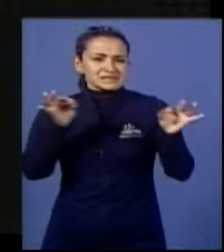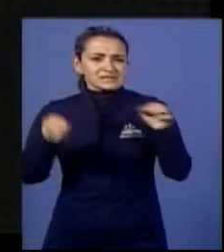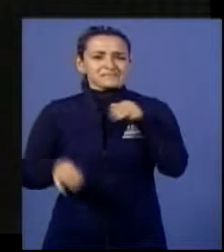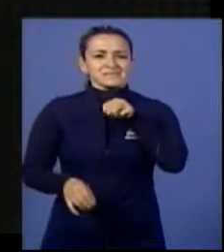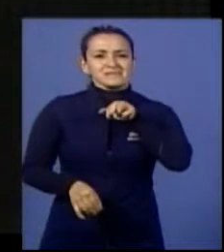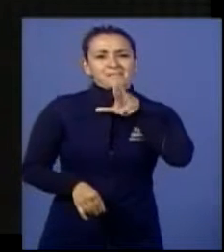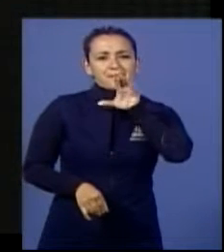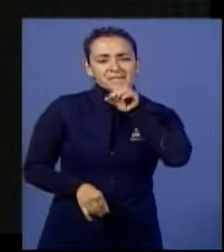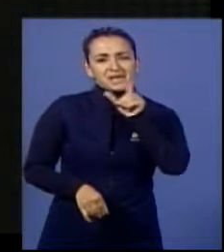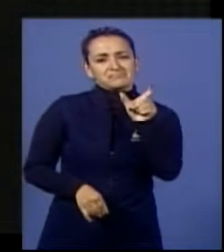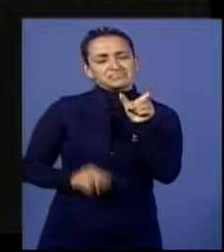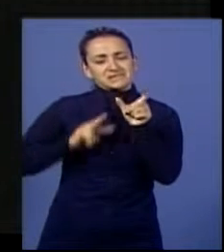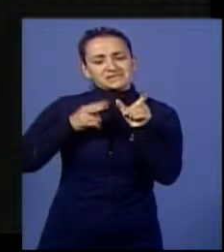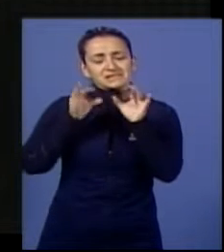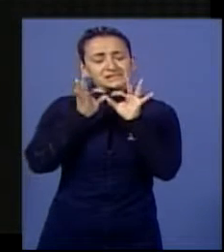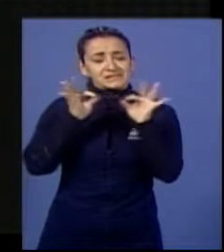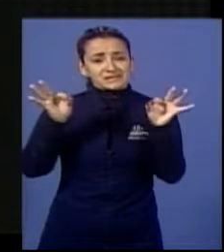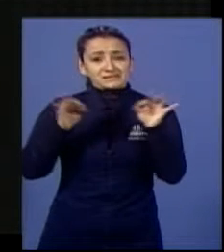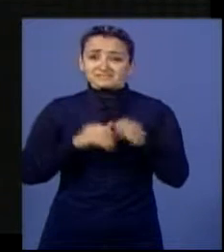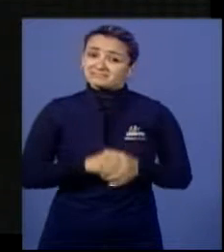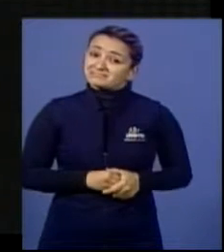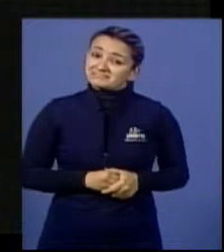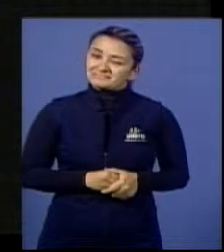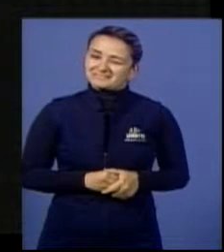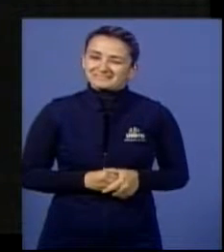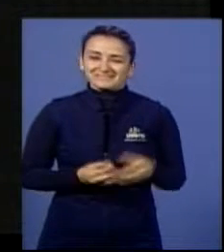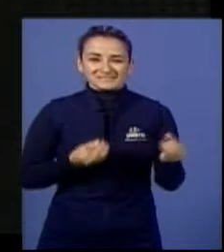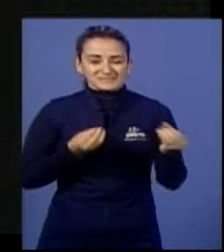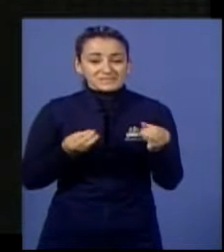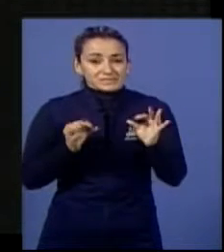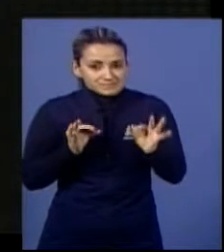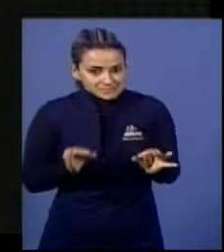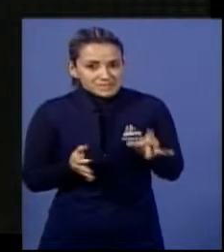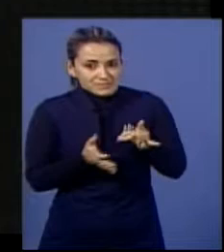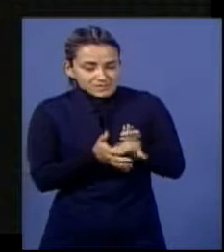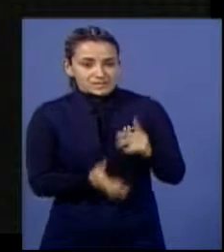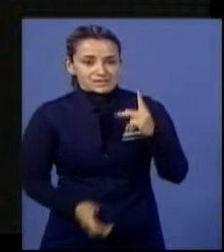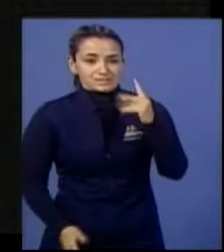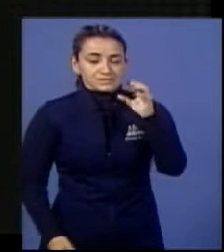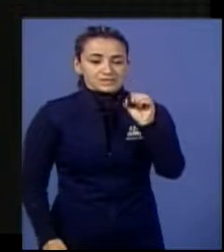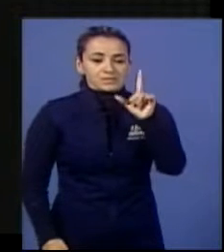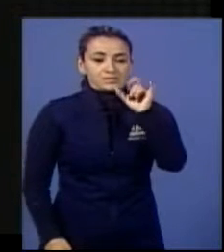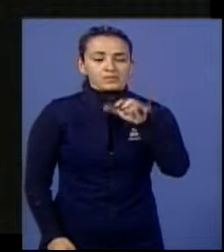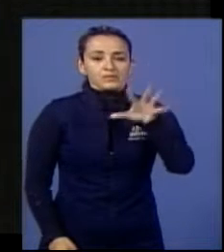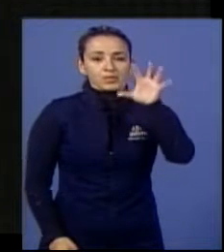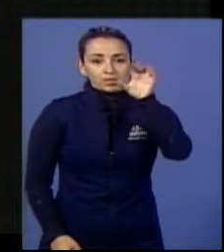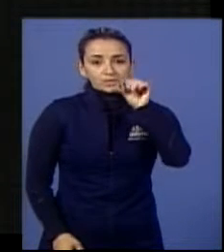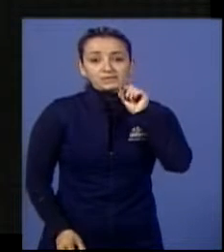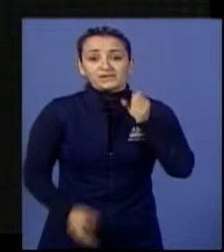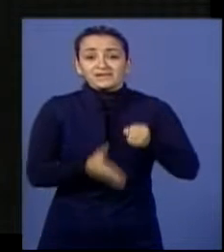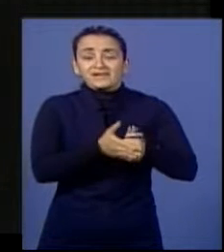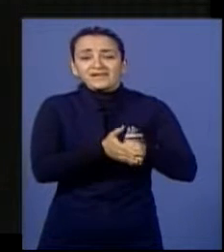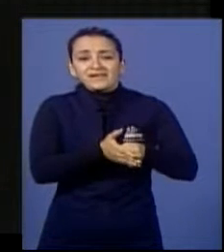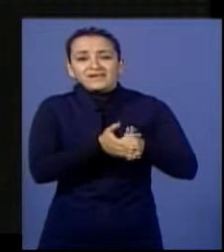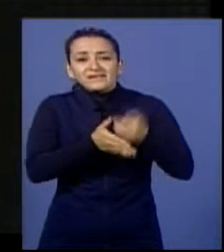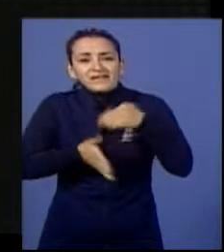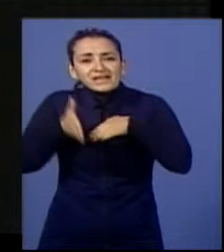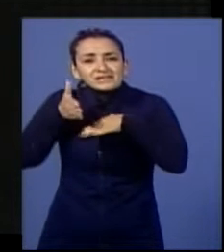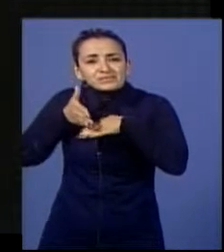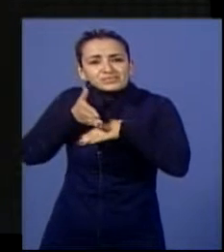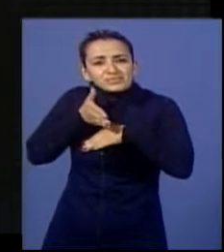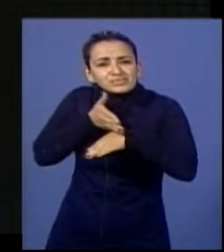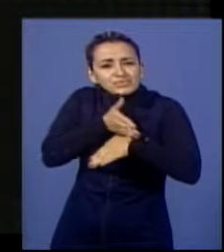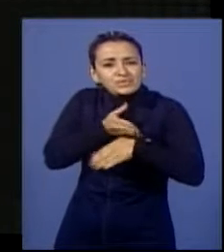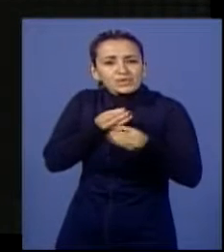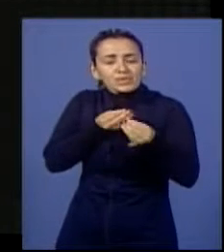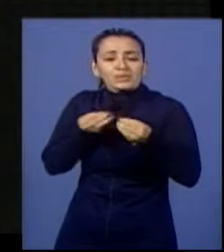pessoa. É, combina. Então polímero significa várias partes, ou seja, polímero é o seguinte, você pega uma molequinha pequenininha, junta com mais uma